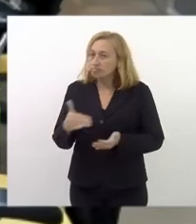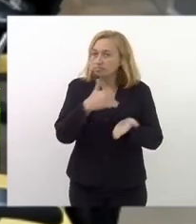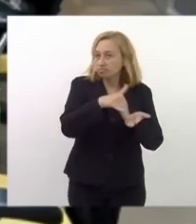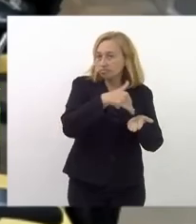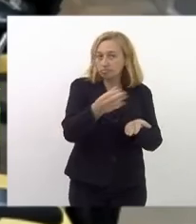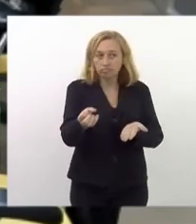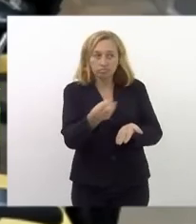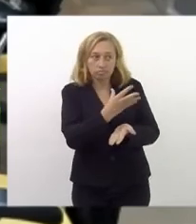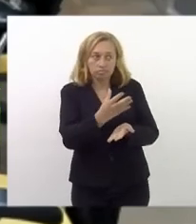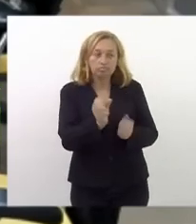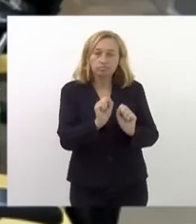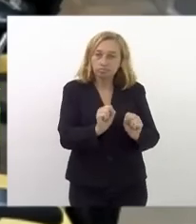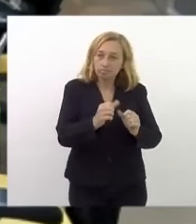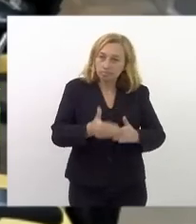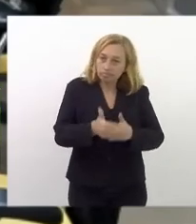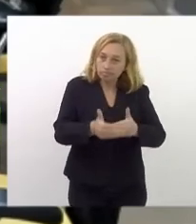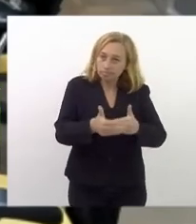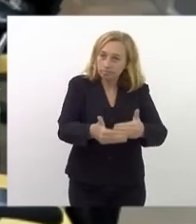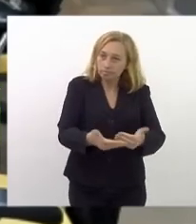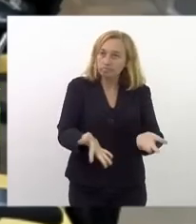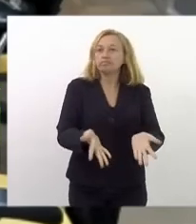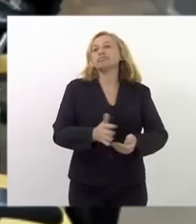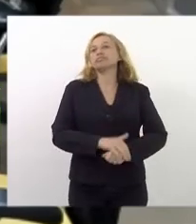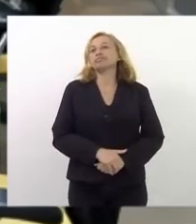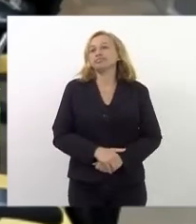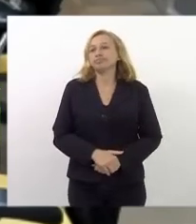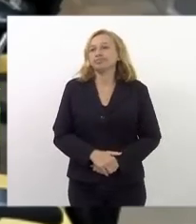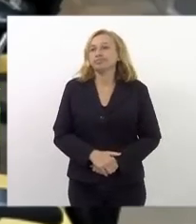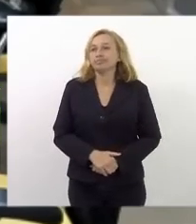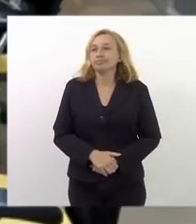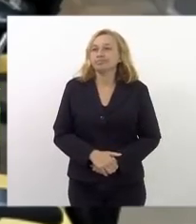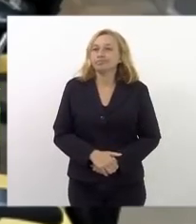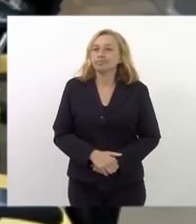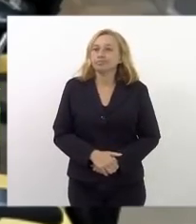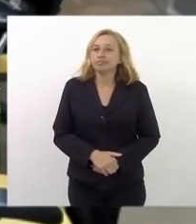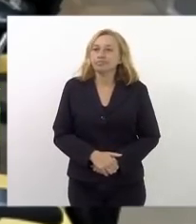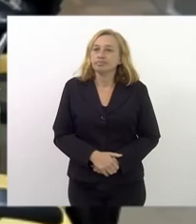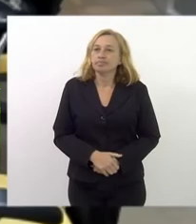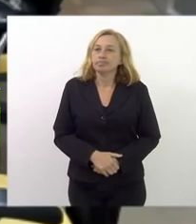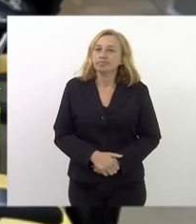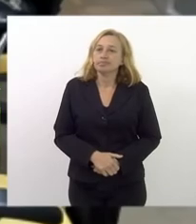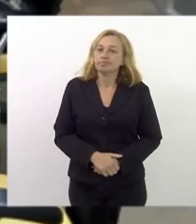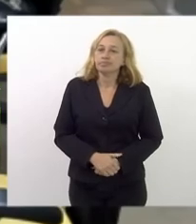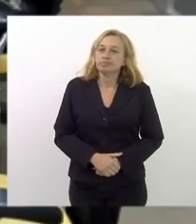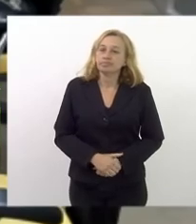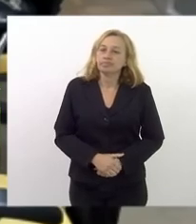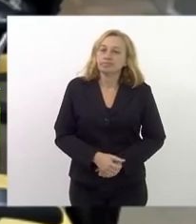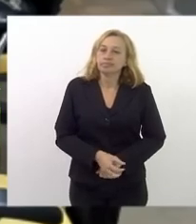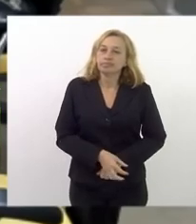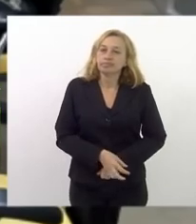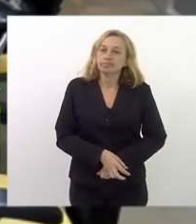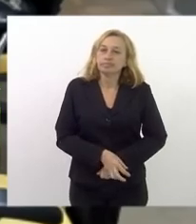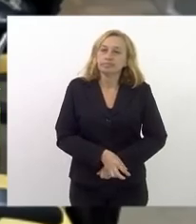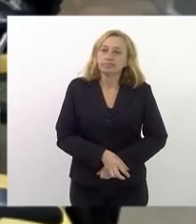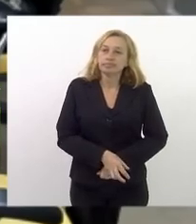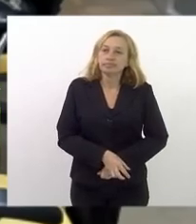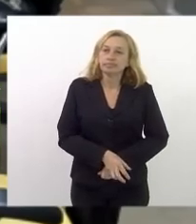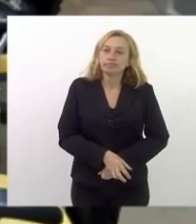novo para que essa coisa possa ter... Celeridade. Que possa ir em frente, que